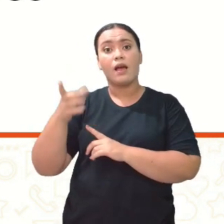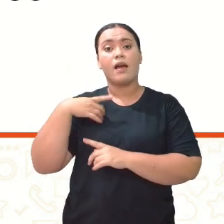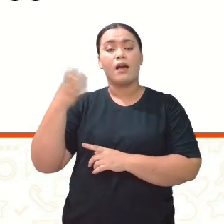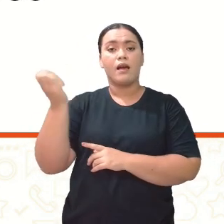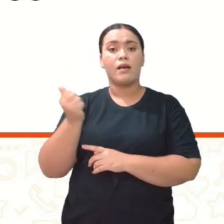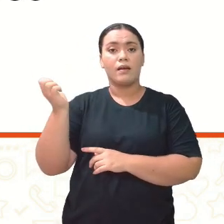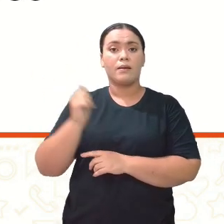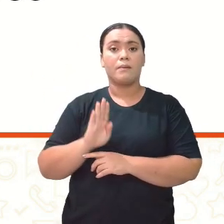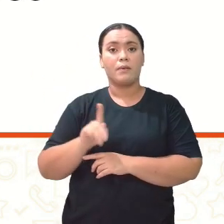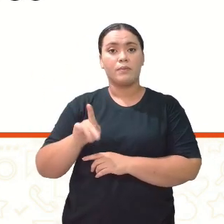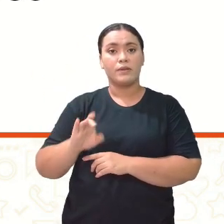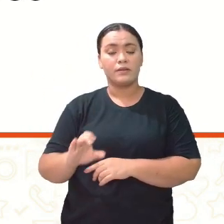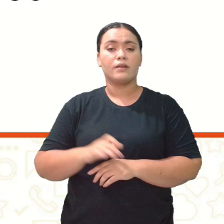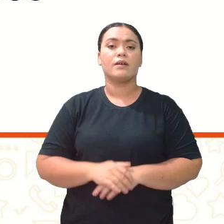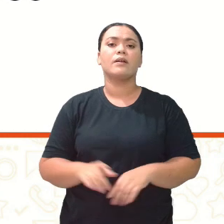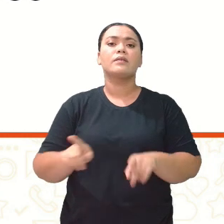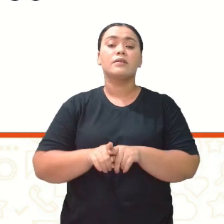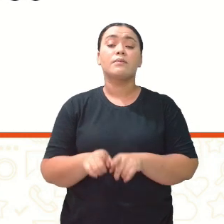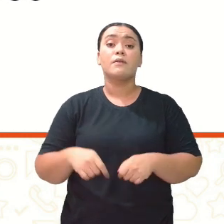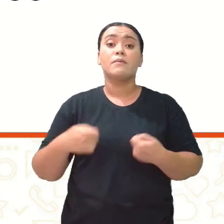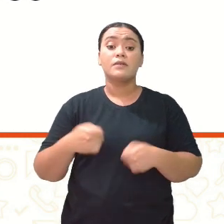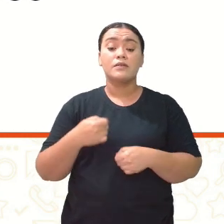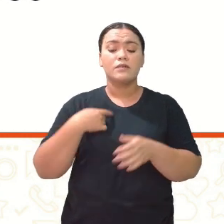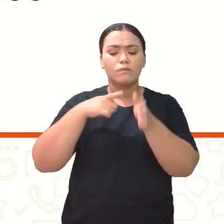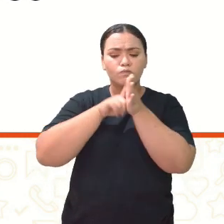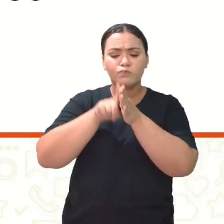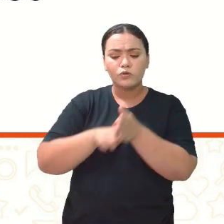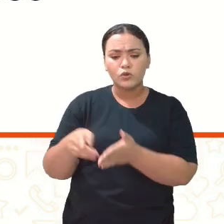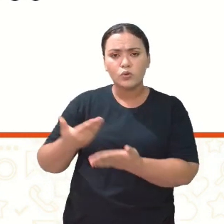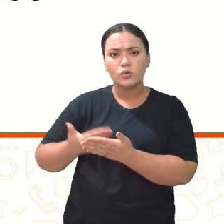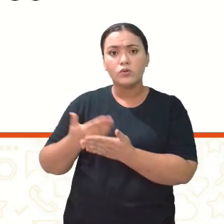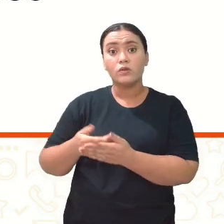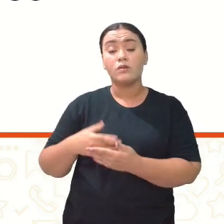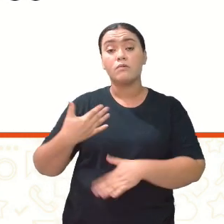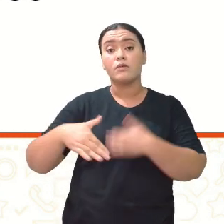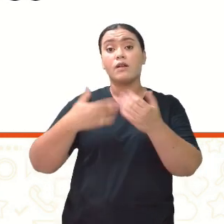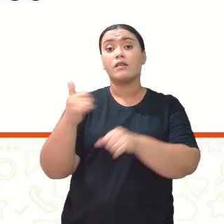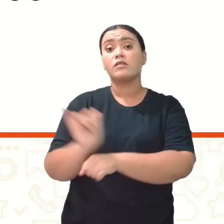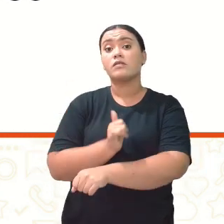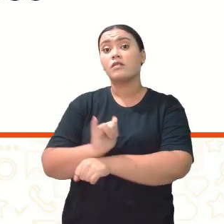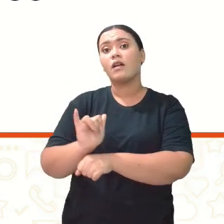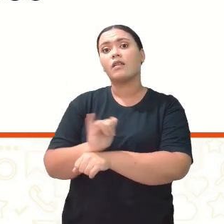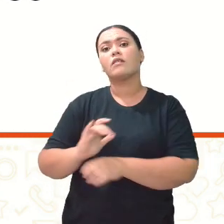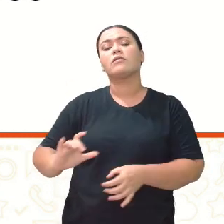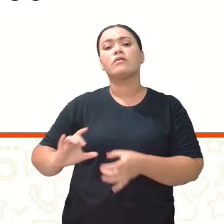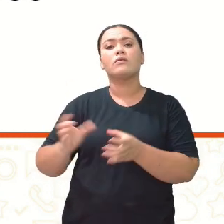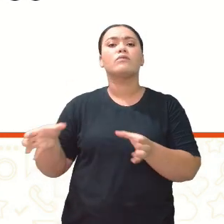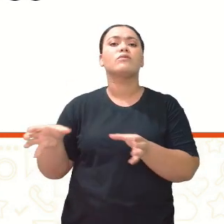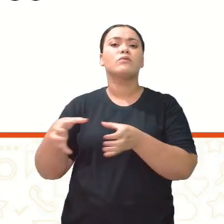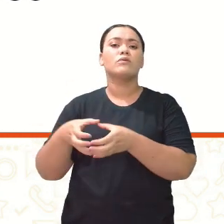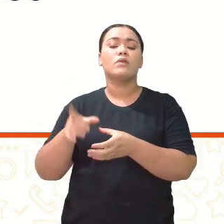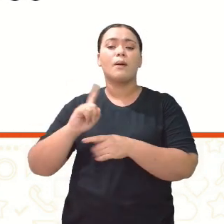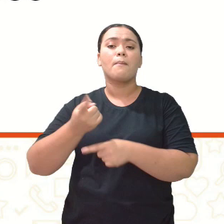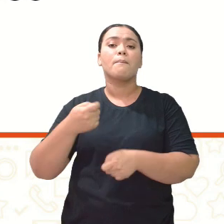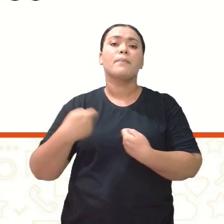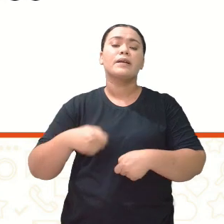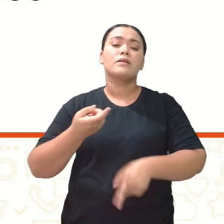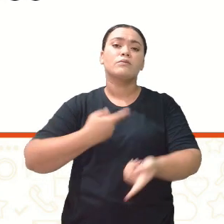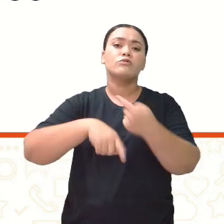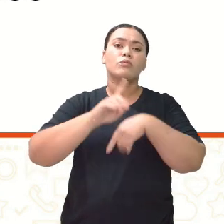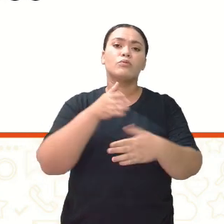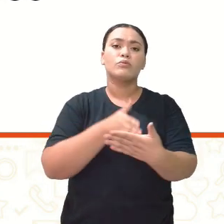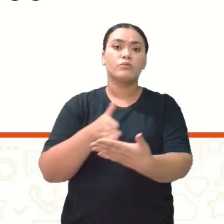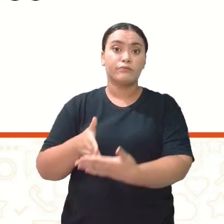BPC. Realizar estudos e desenvolver estratégias conjuntas para a superação dessas barreiras